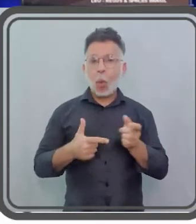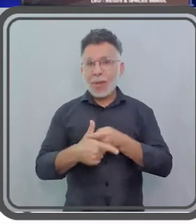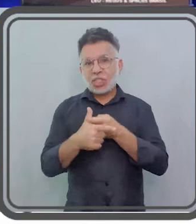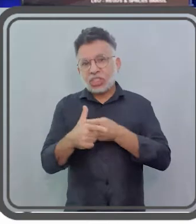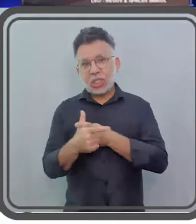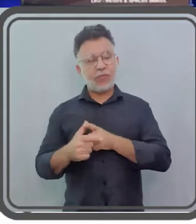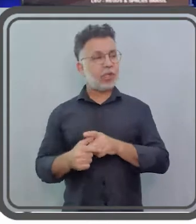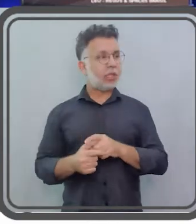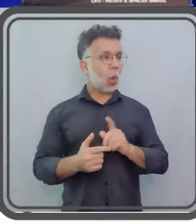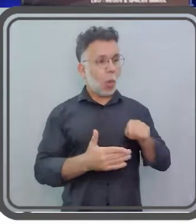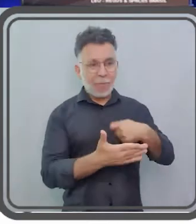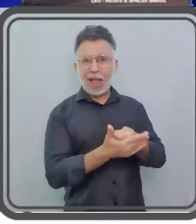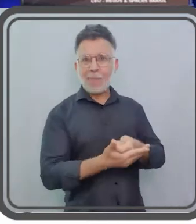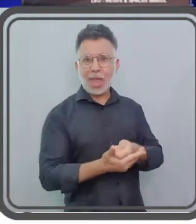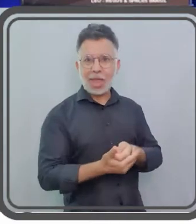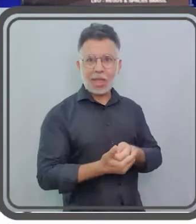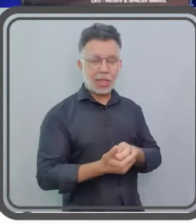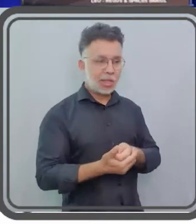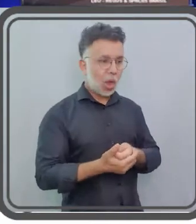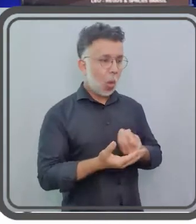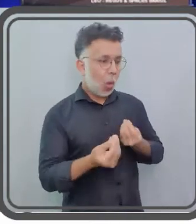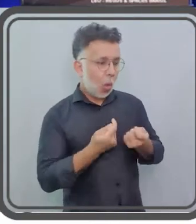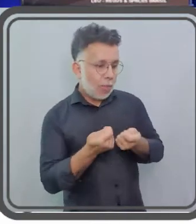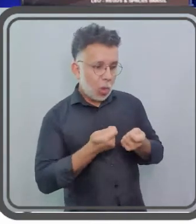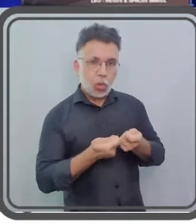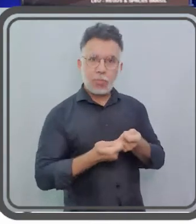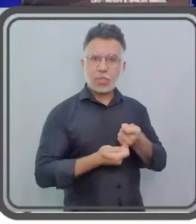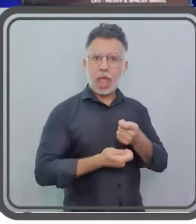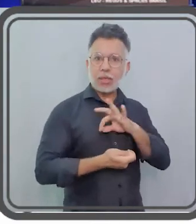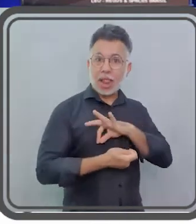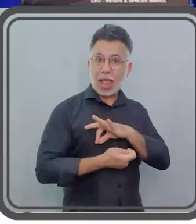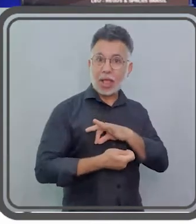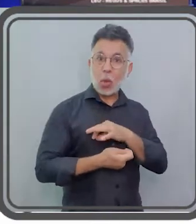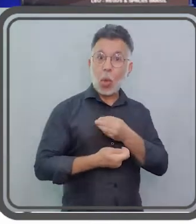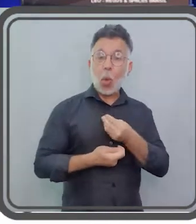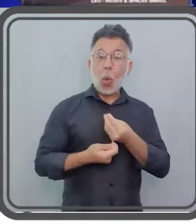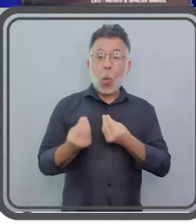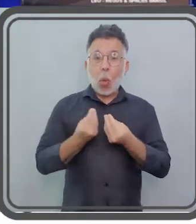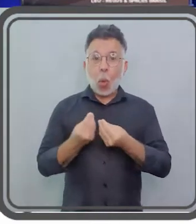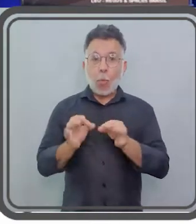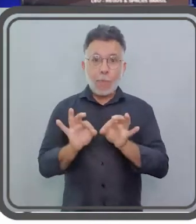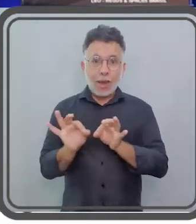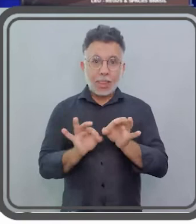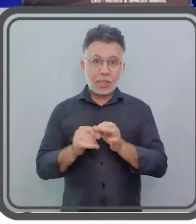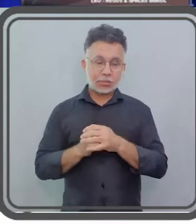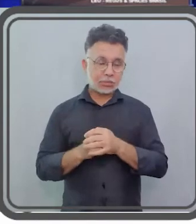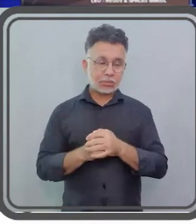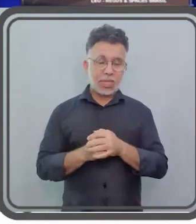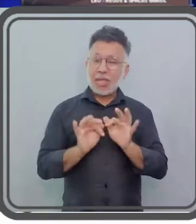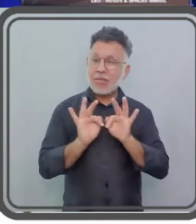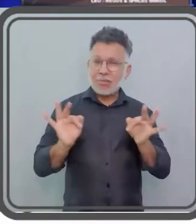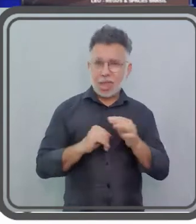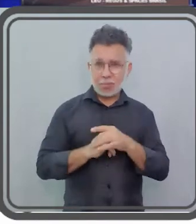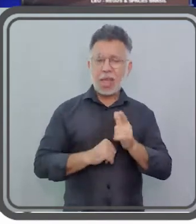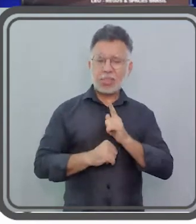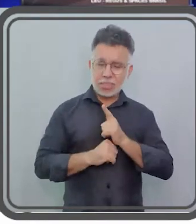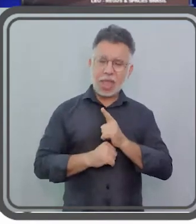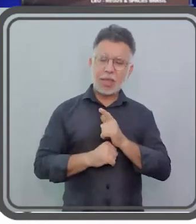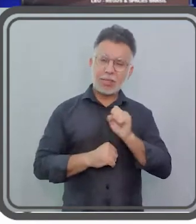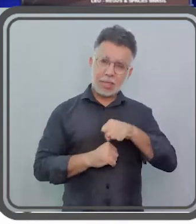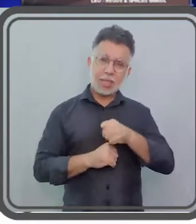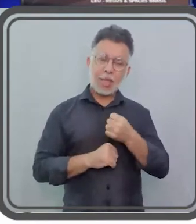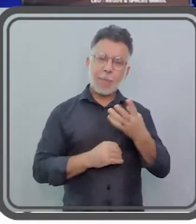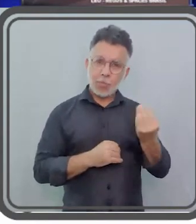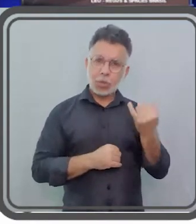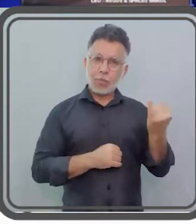um pagamento, como administrar o salário, como planejar. São bem simples, mas realmente tem sido bastante